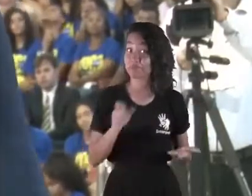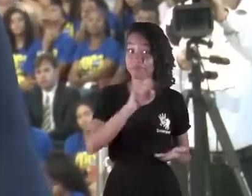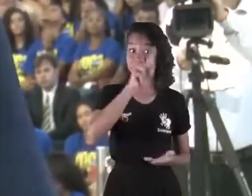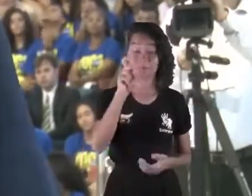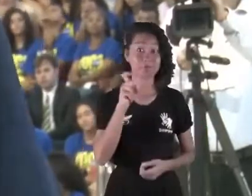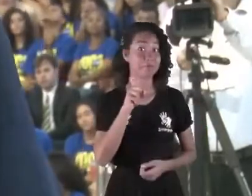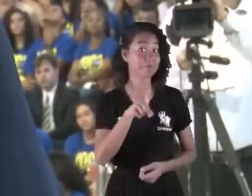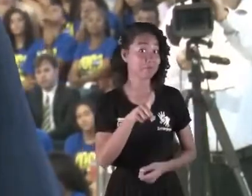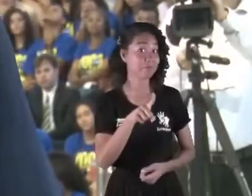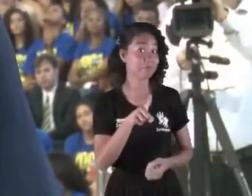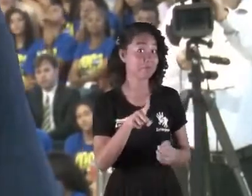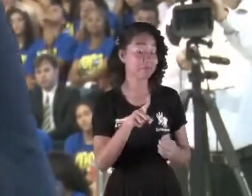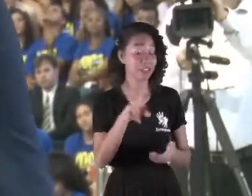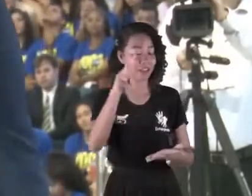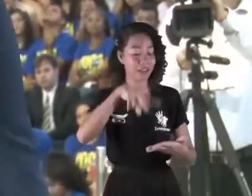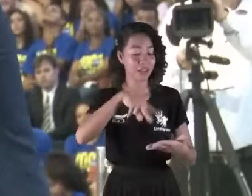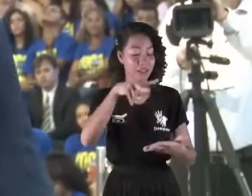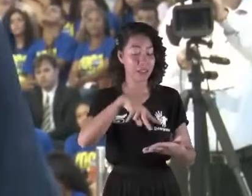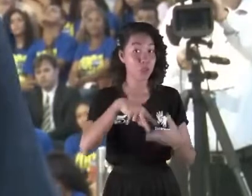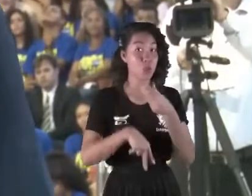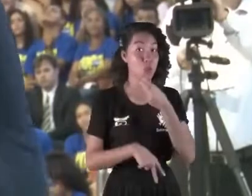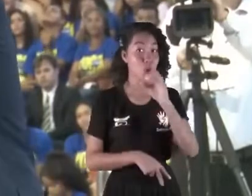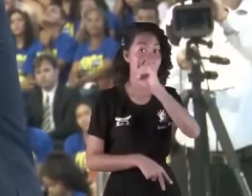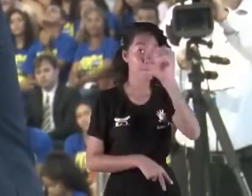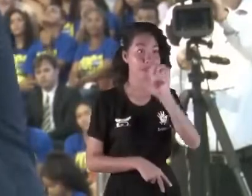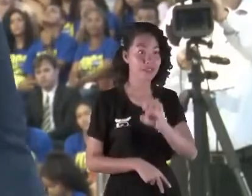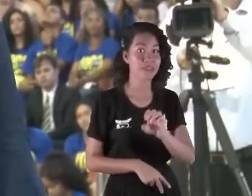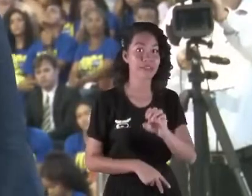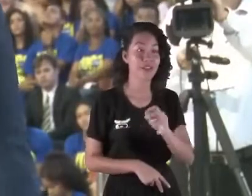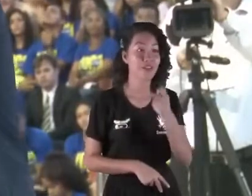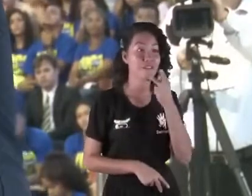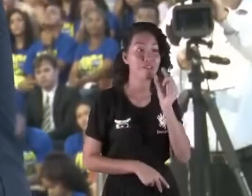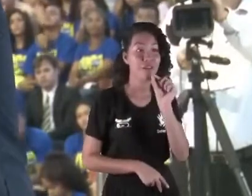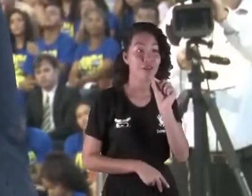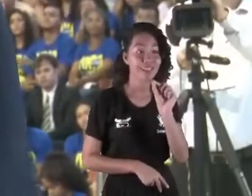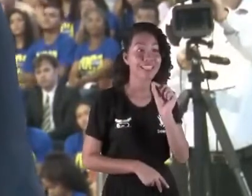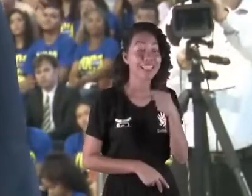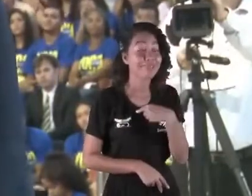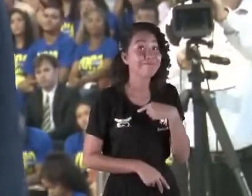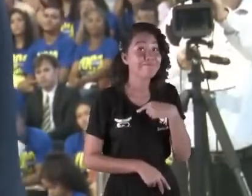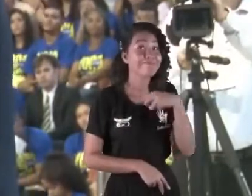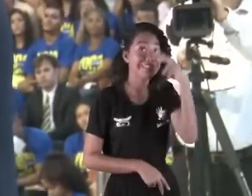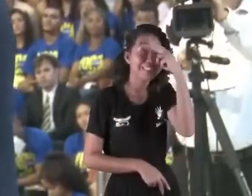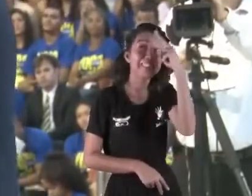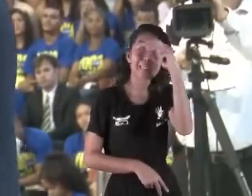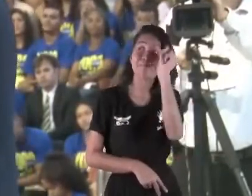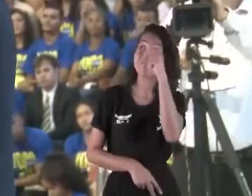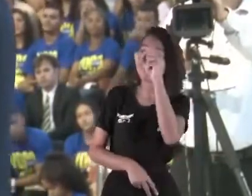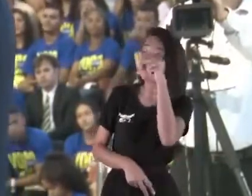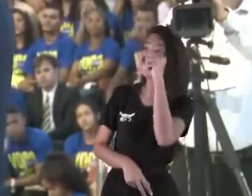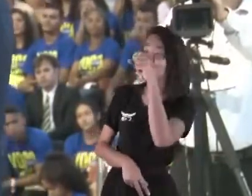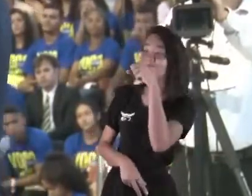Ezequiel está dizendo: eu ainda me lembro quando.